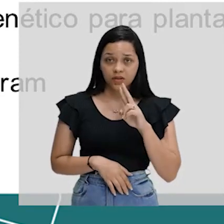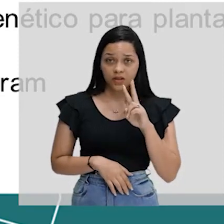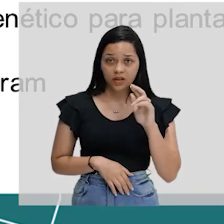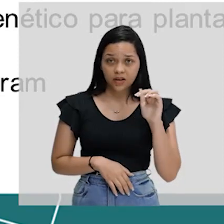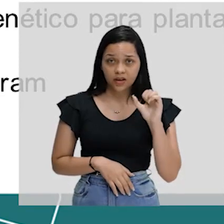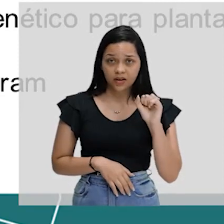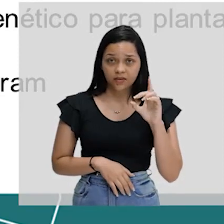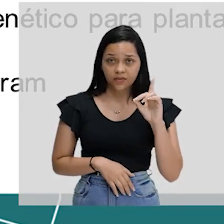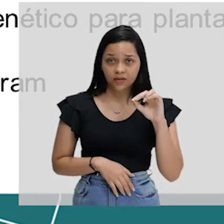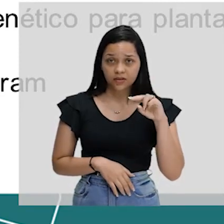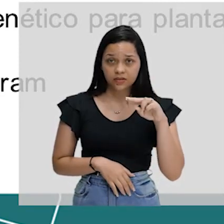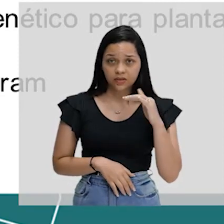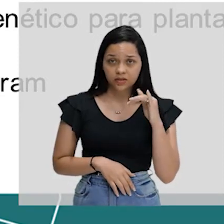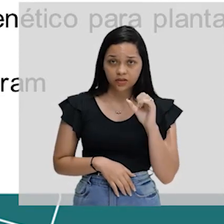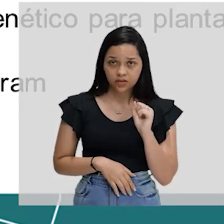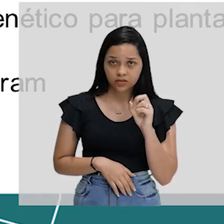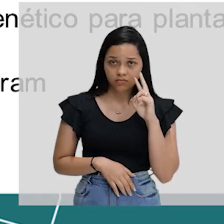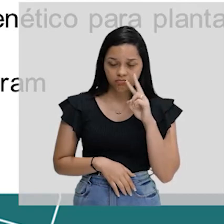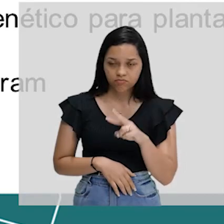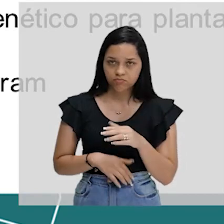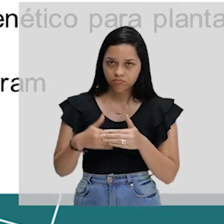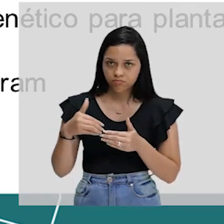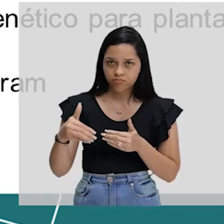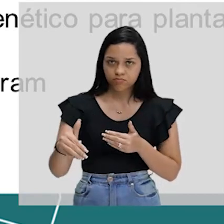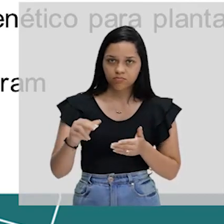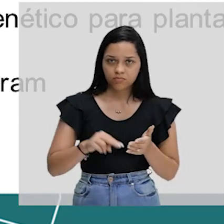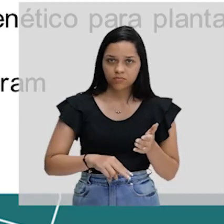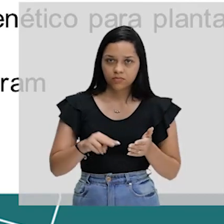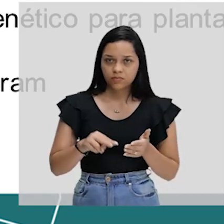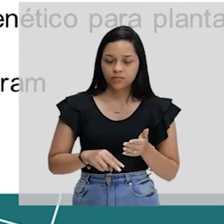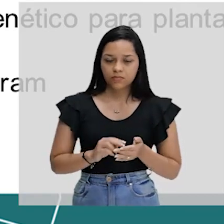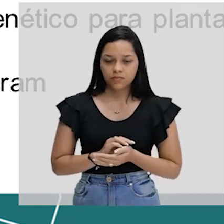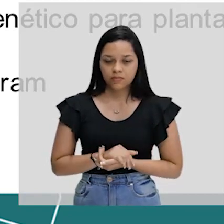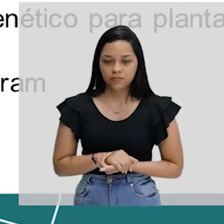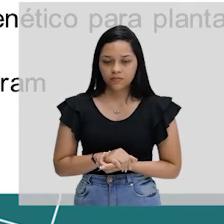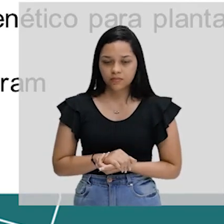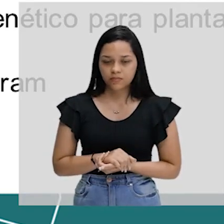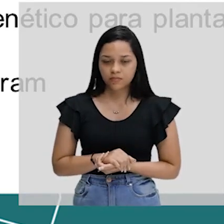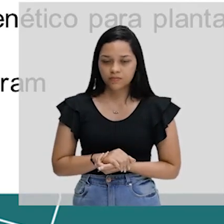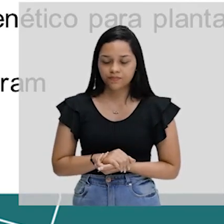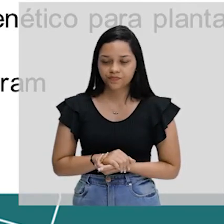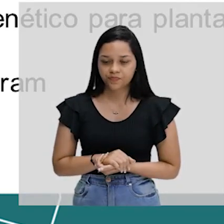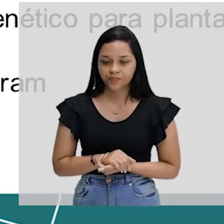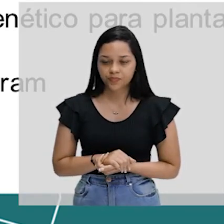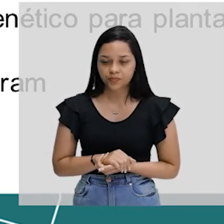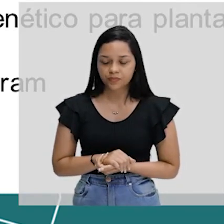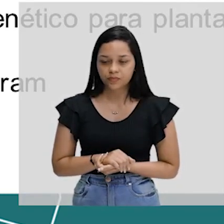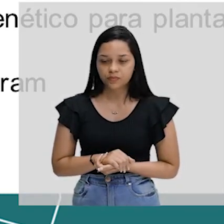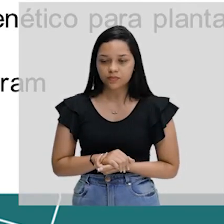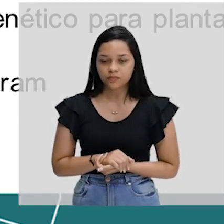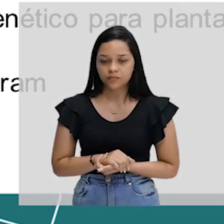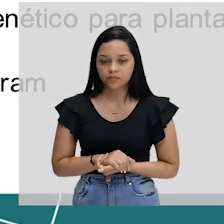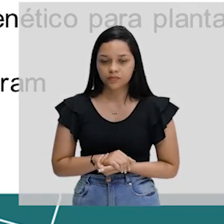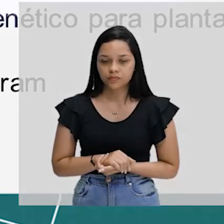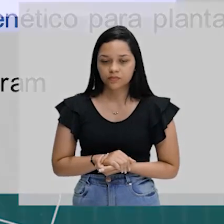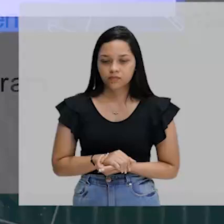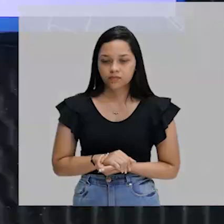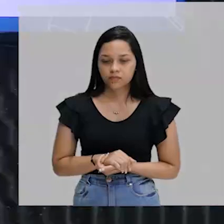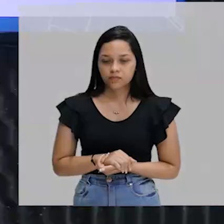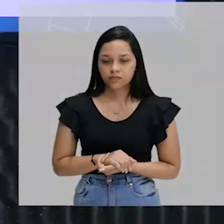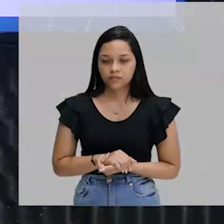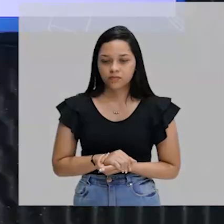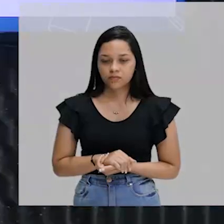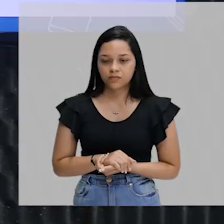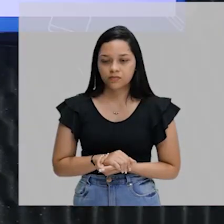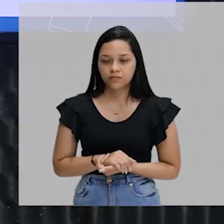né? Plantas invasoras. Estas passaram a apresentar a característica da canola transgênica, ou seja,